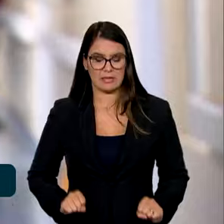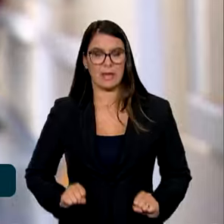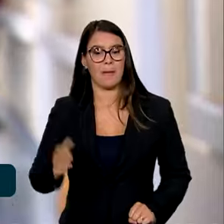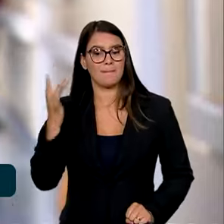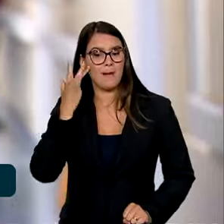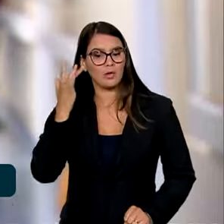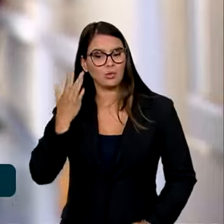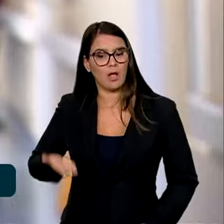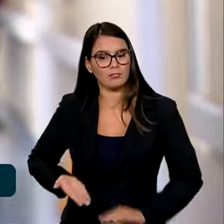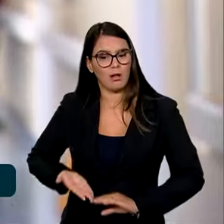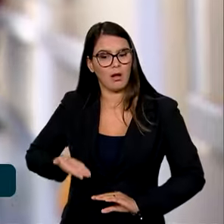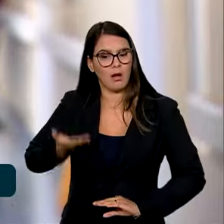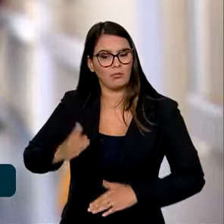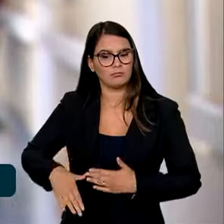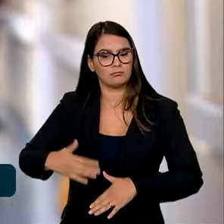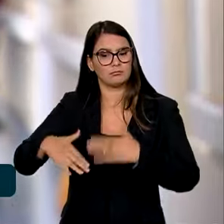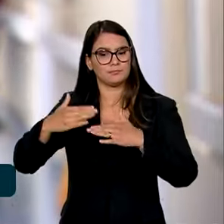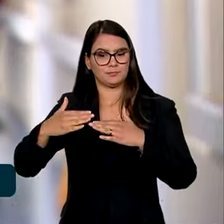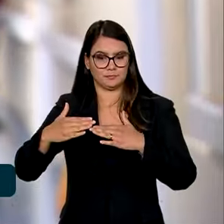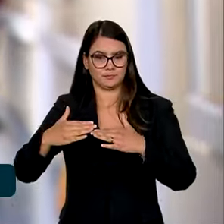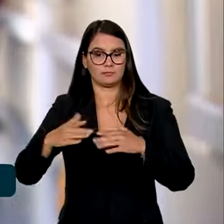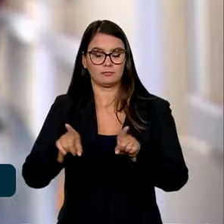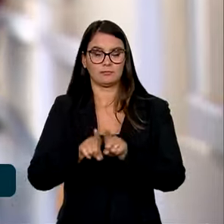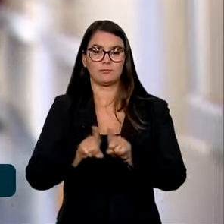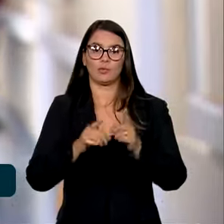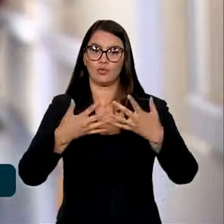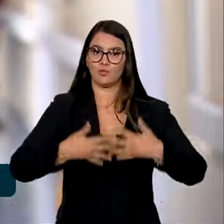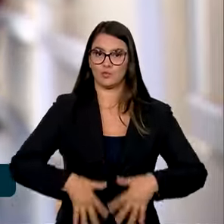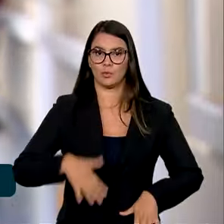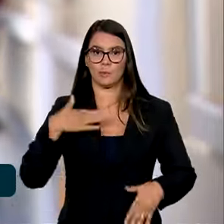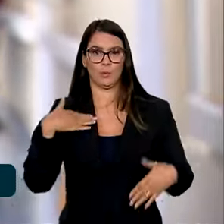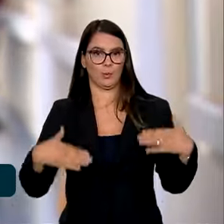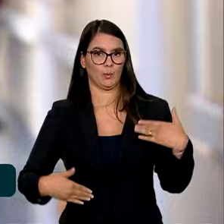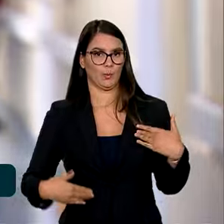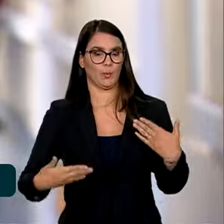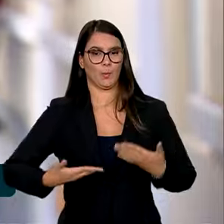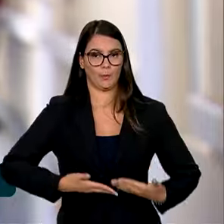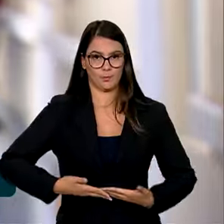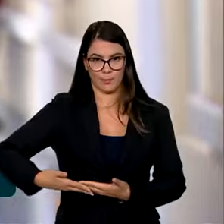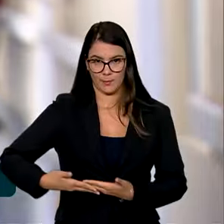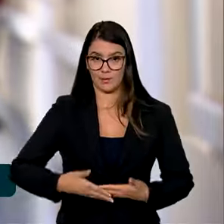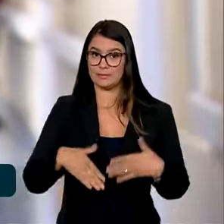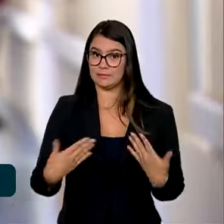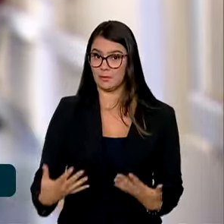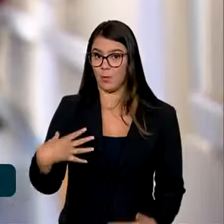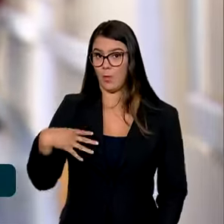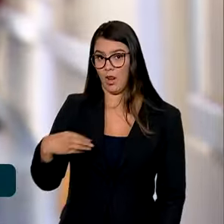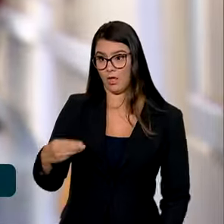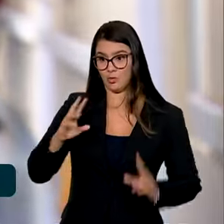maturidade para alguns órgãos, maturidade para o funcionamento do organismo do recém-nascido. Então, o leite humano